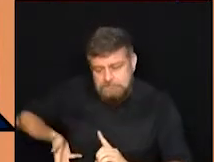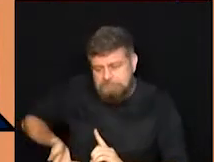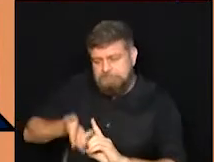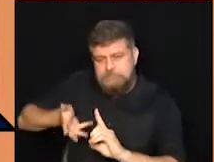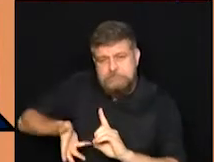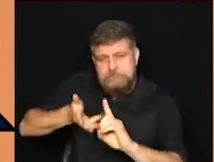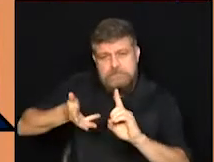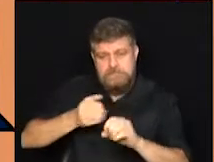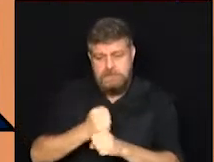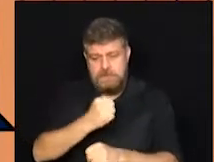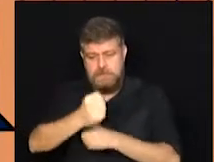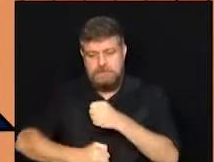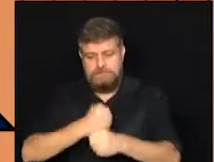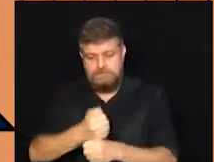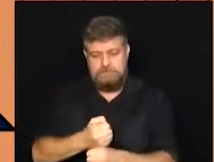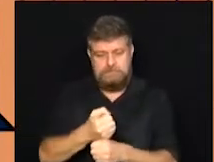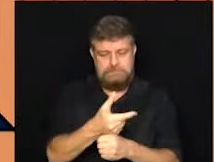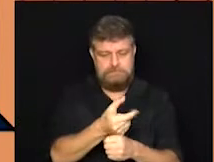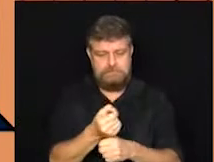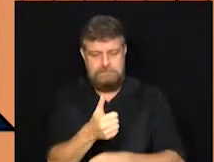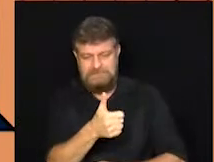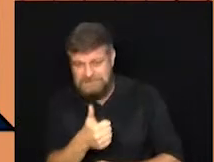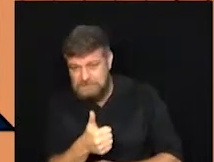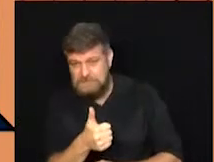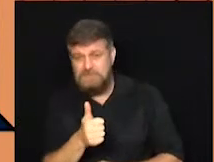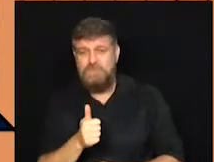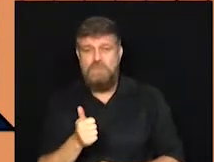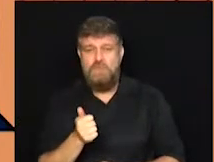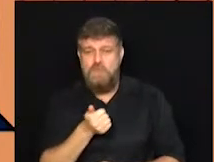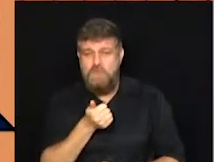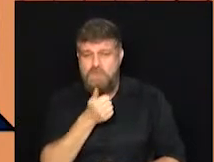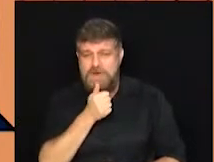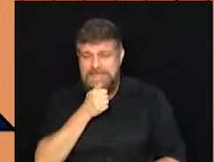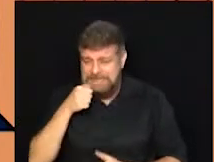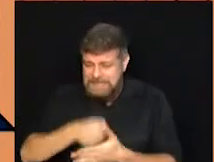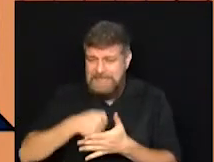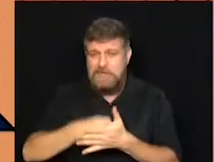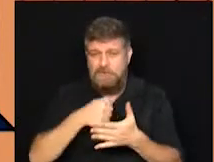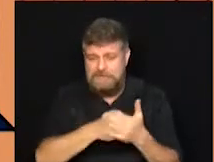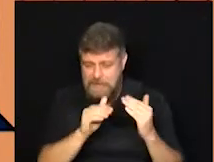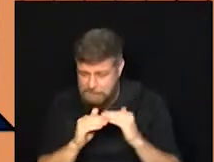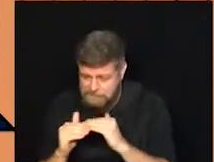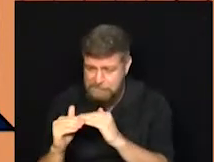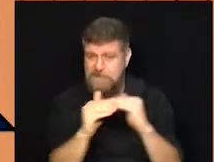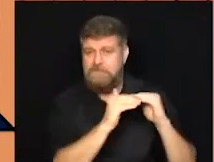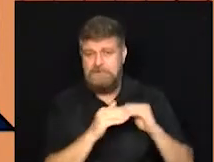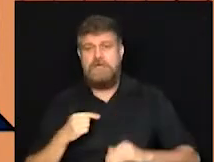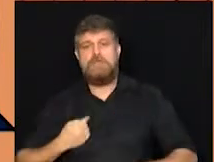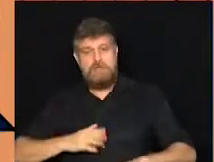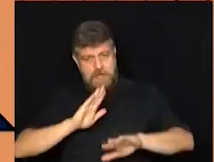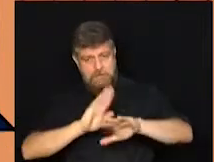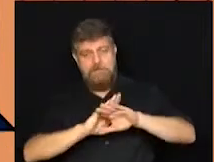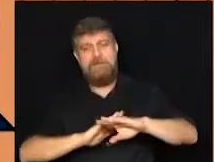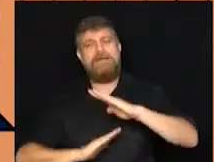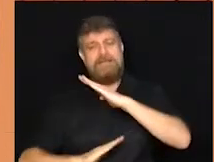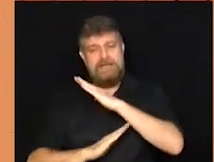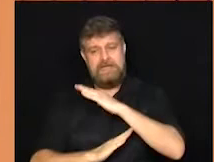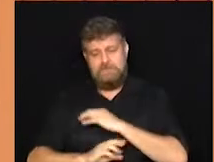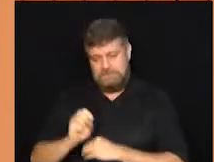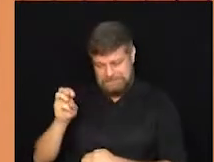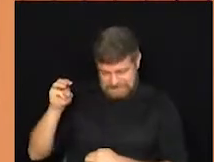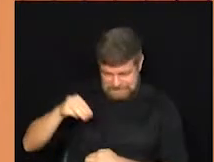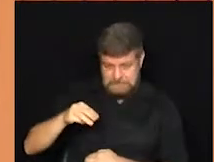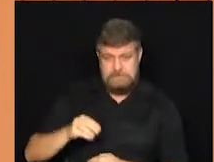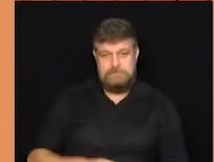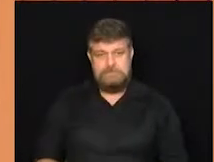em 2021 a gente ainda tem que lutar por igualdade, e a gente vai fazer isso dentro da Câmara. Secretária